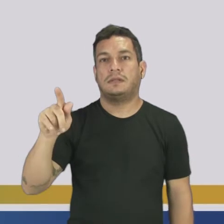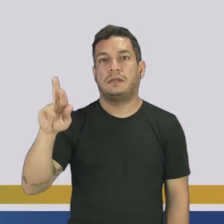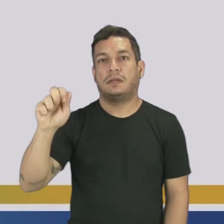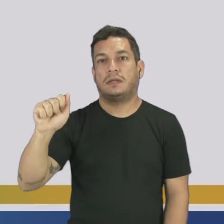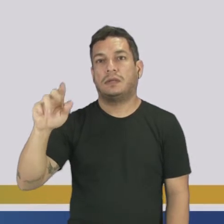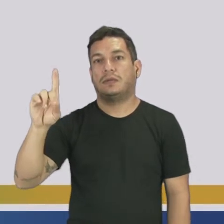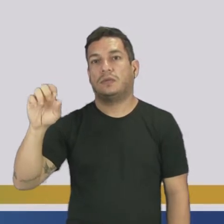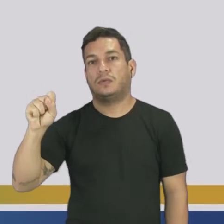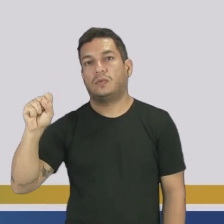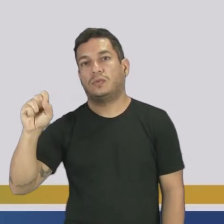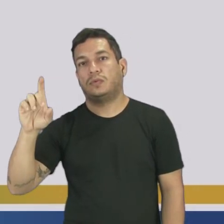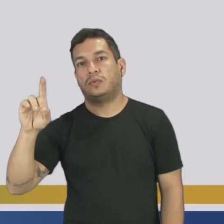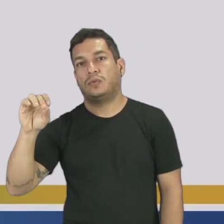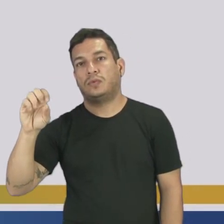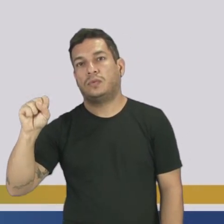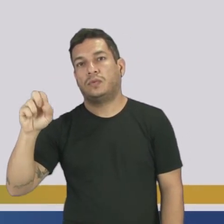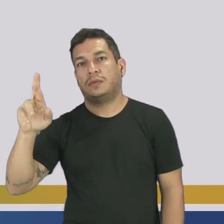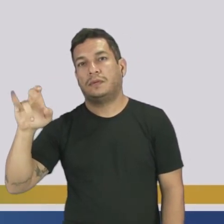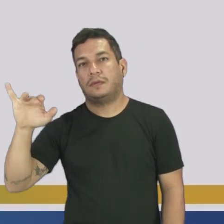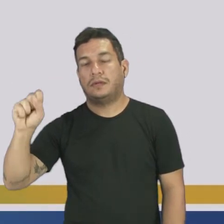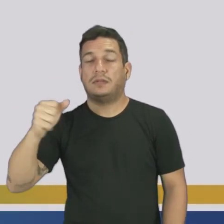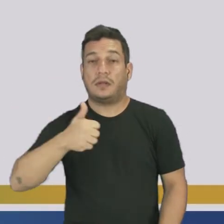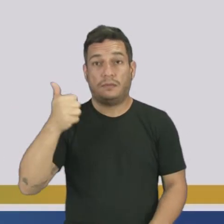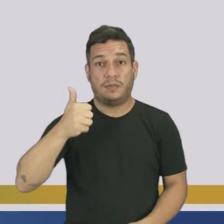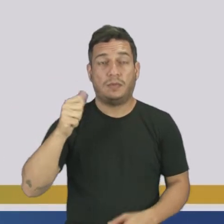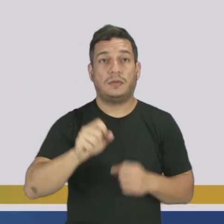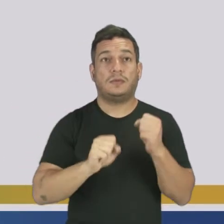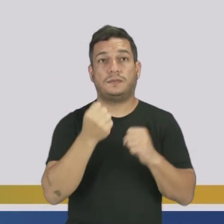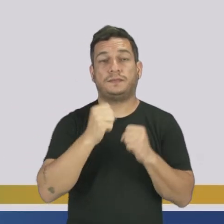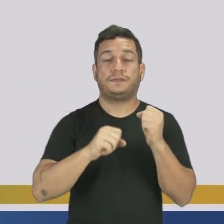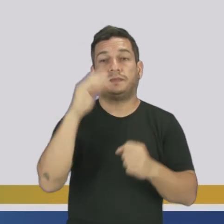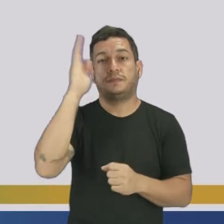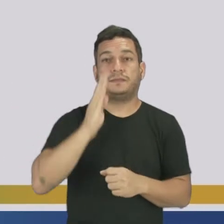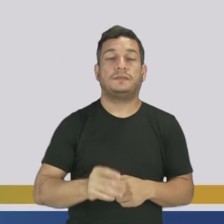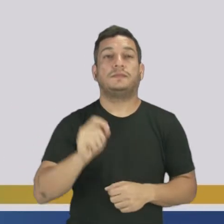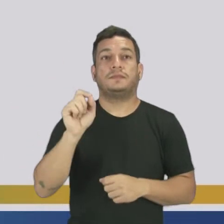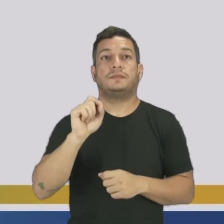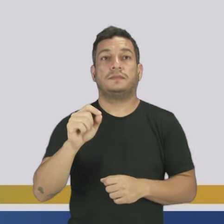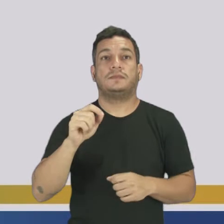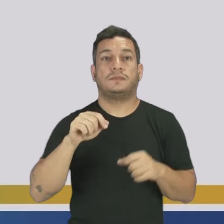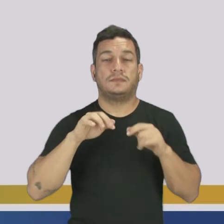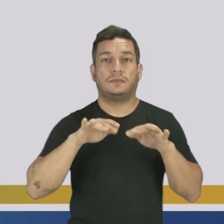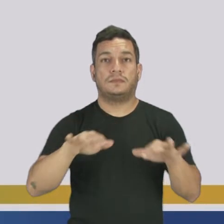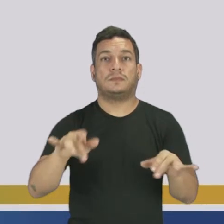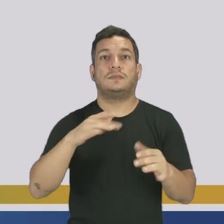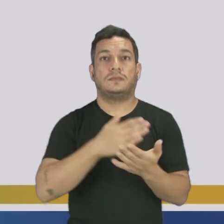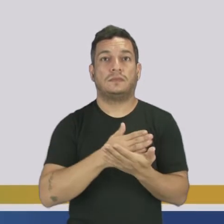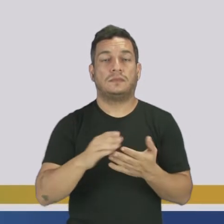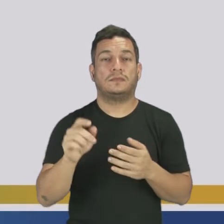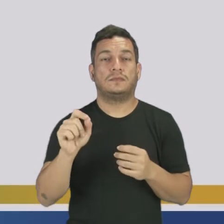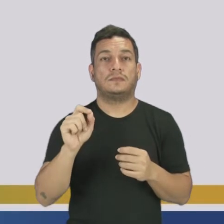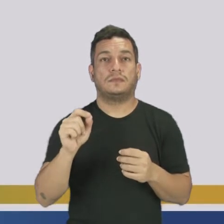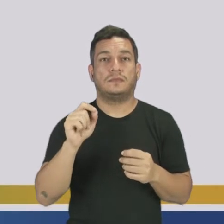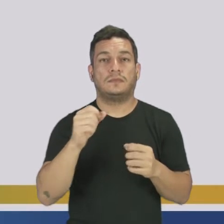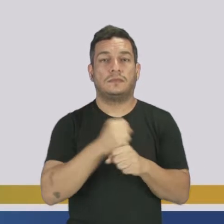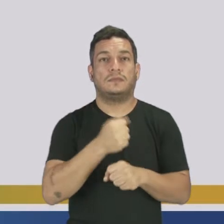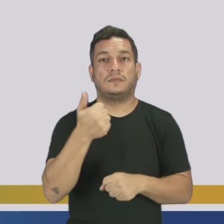Angra 3. A primeira usina nuclear brasileira, essa primeira entrou em operação comercial